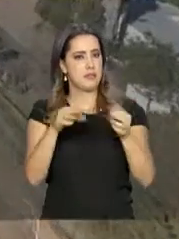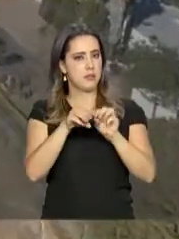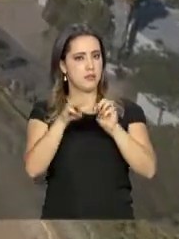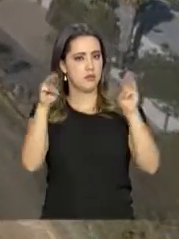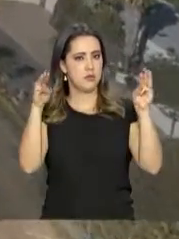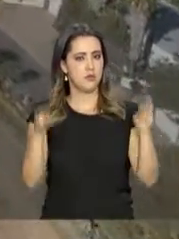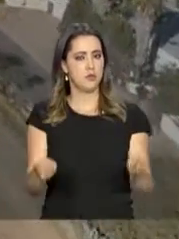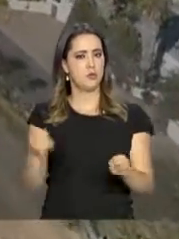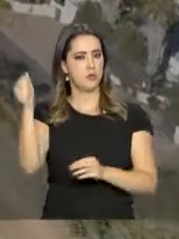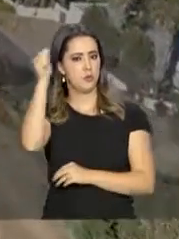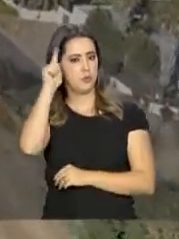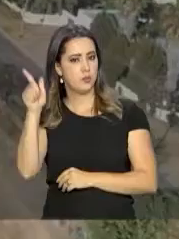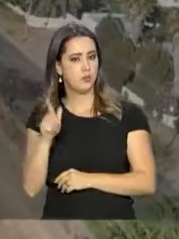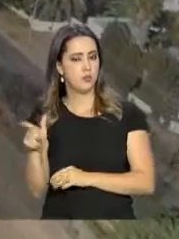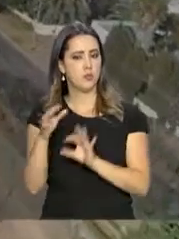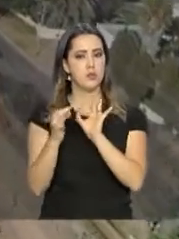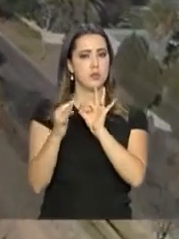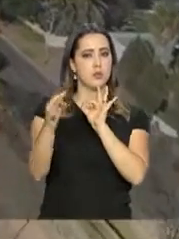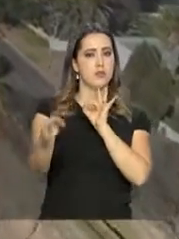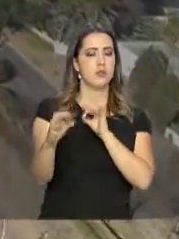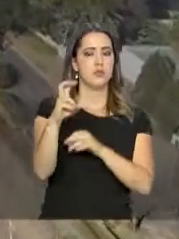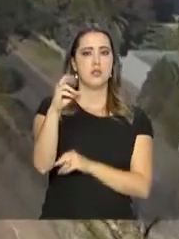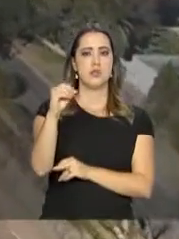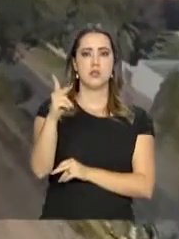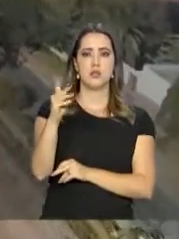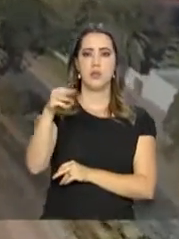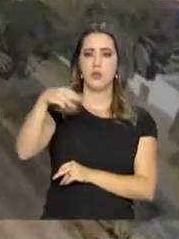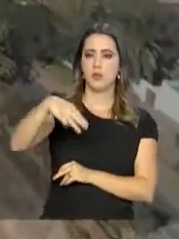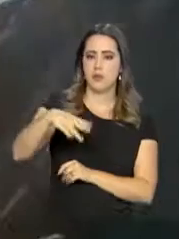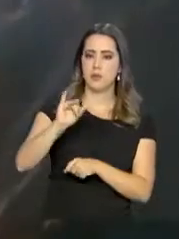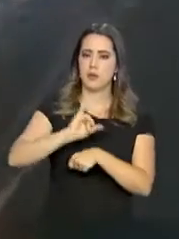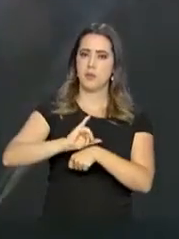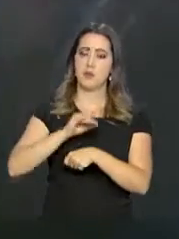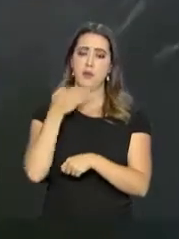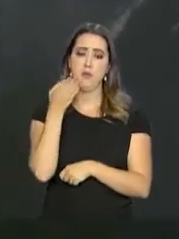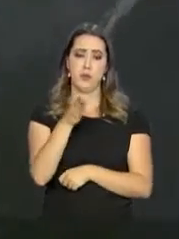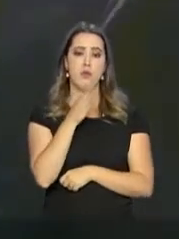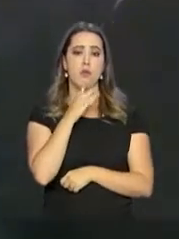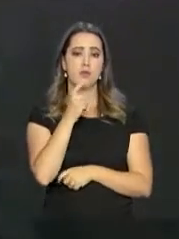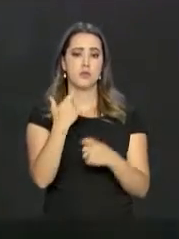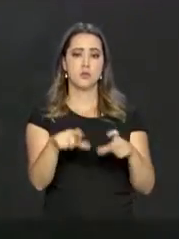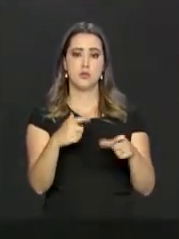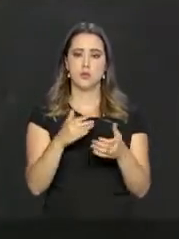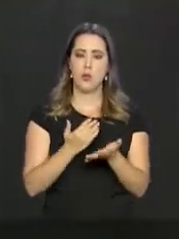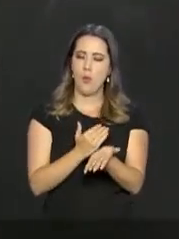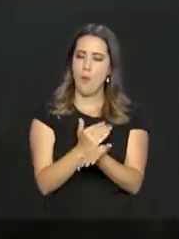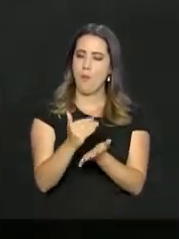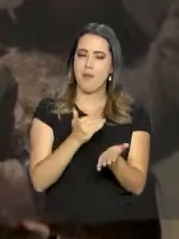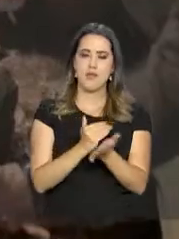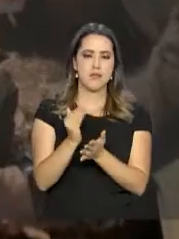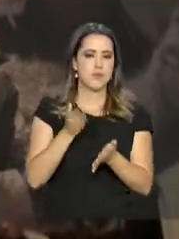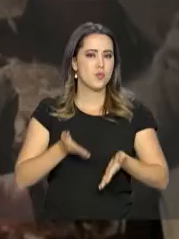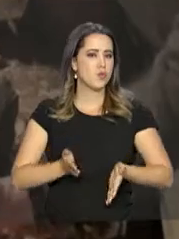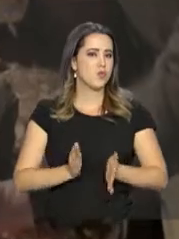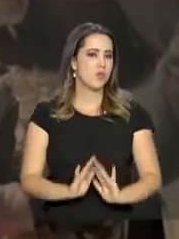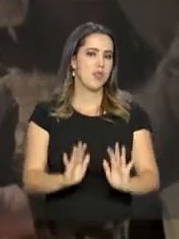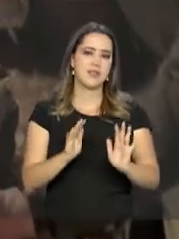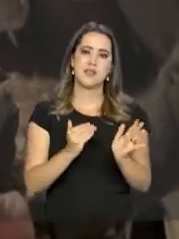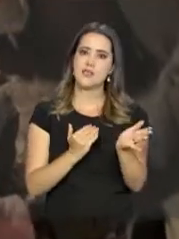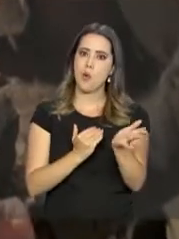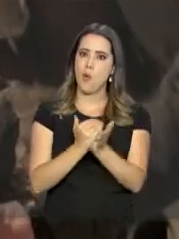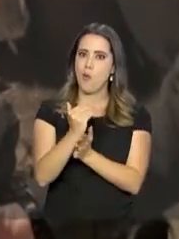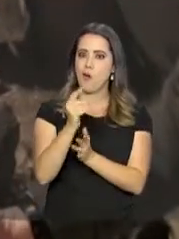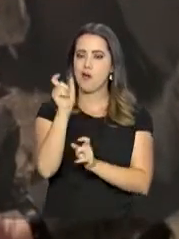que fica num sítio arqueológico a 50 quilômetros de Joanesburgo, conhecido como o berço da humanidade, pois é lá onde